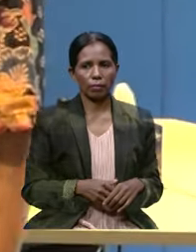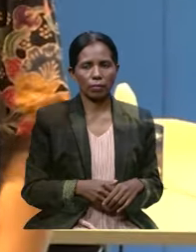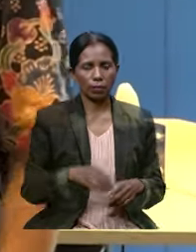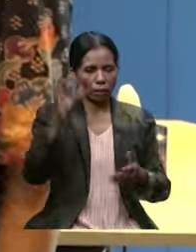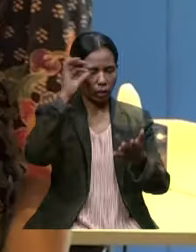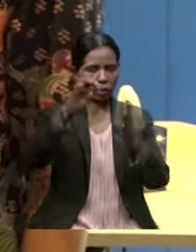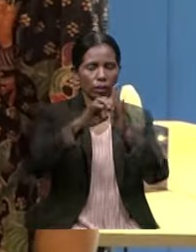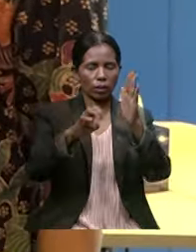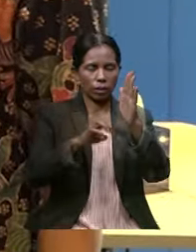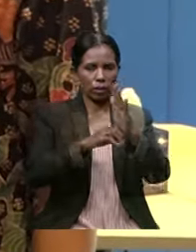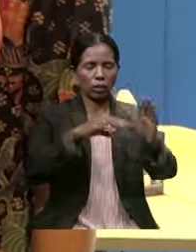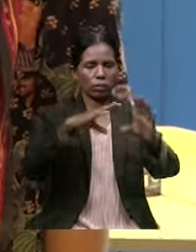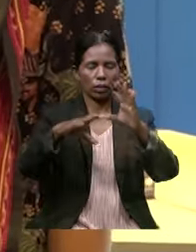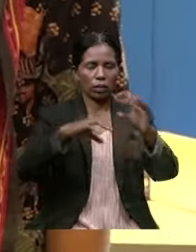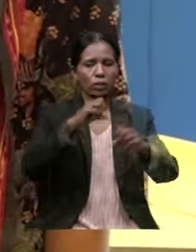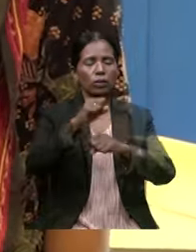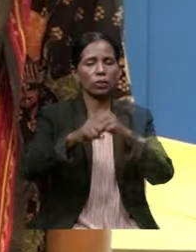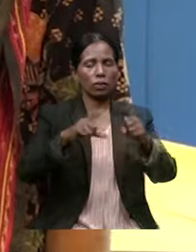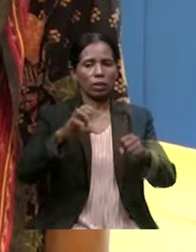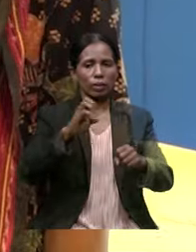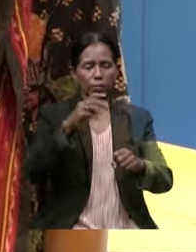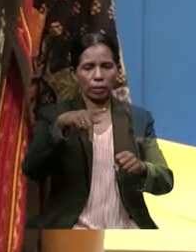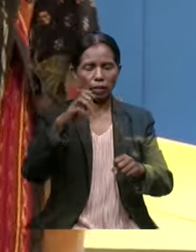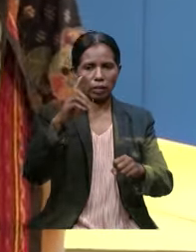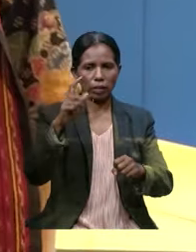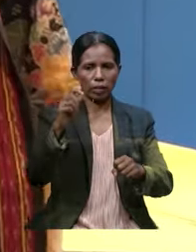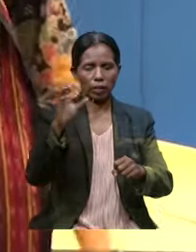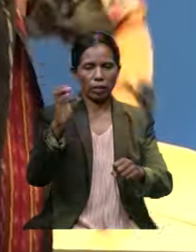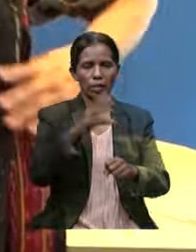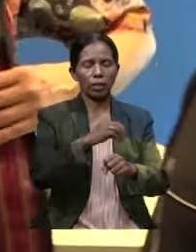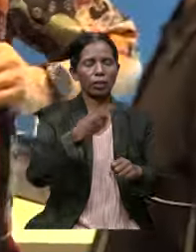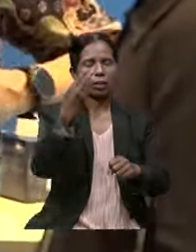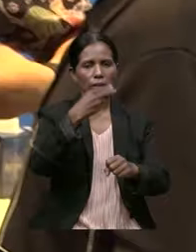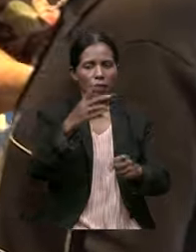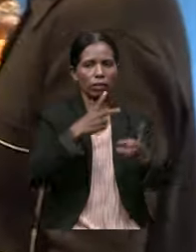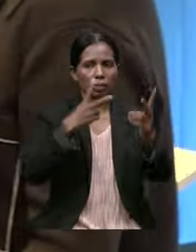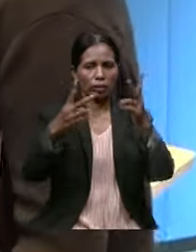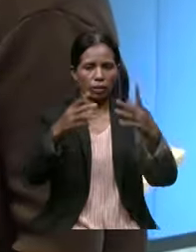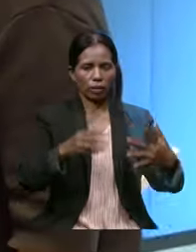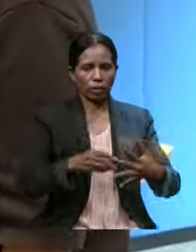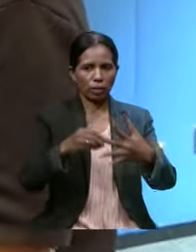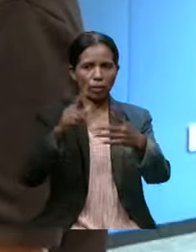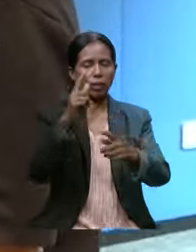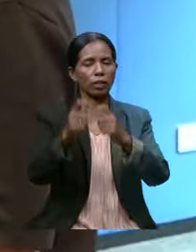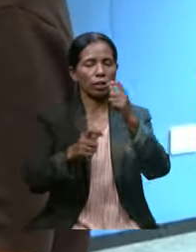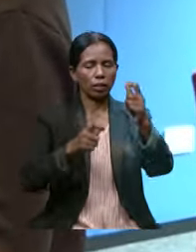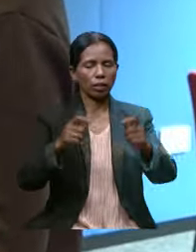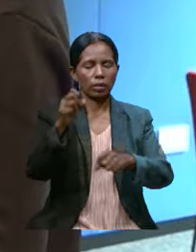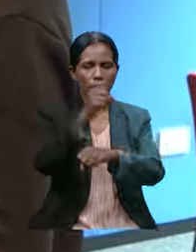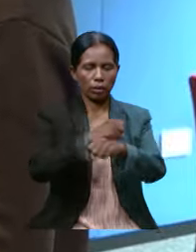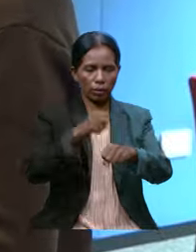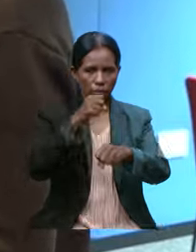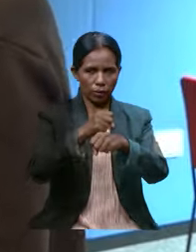Secretário de Estado de Comunicação Social, Espírito de Asimenes, onde a delegação Quintani, a lo vizita ba espesialista teknolojia Singapura